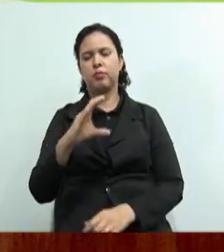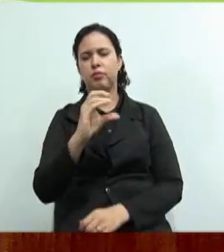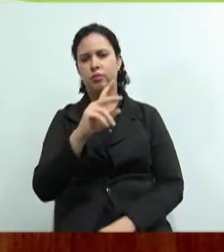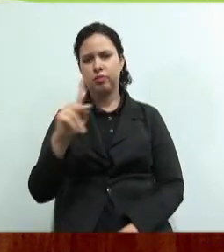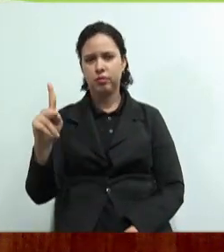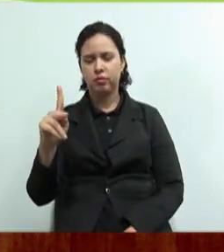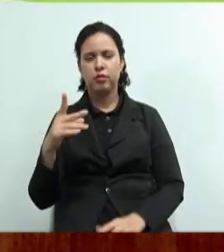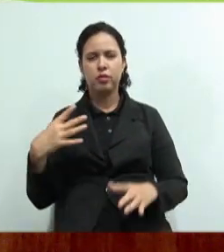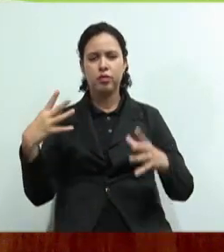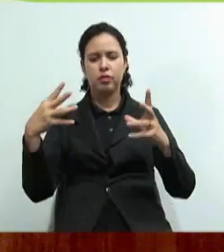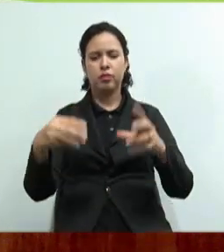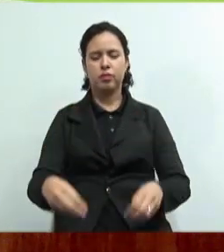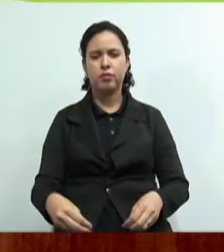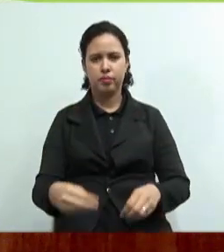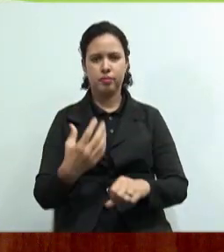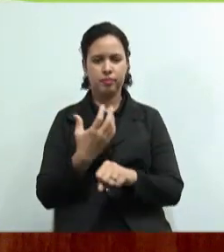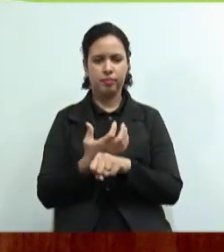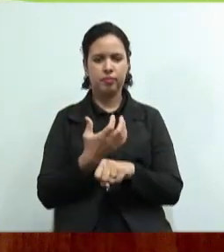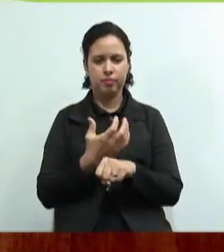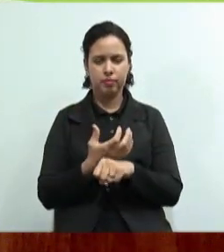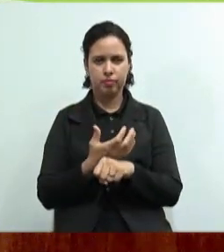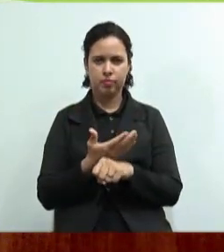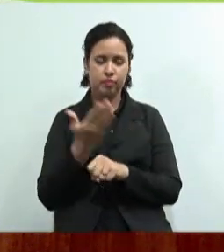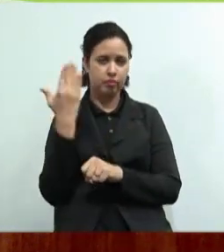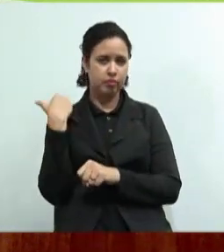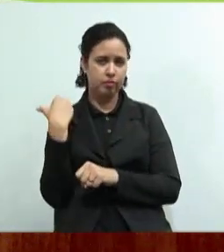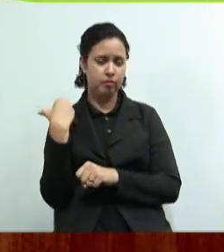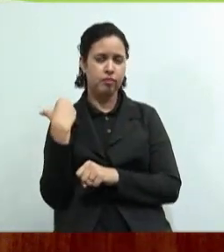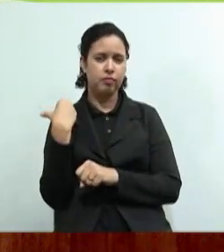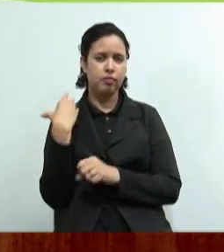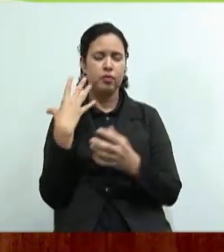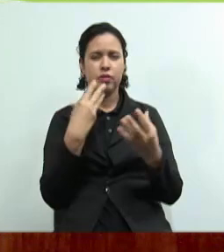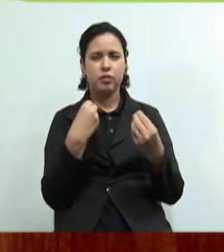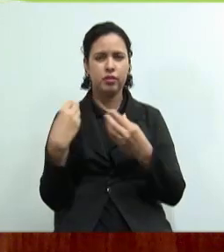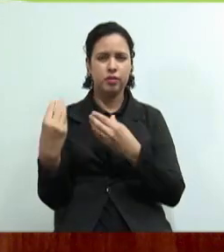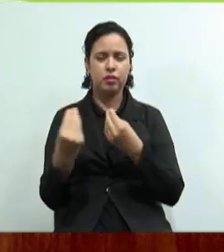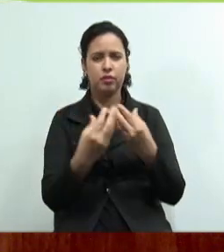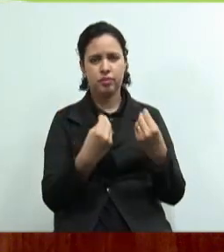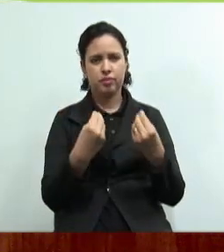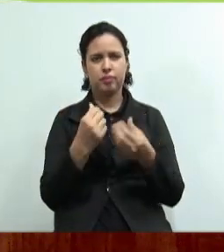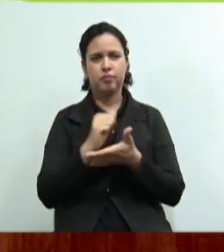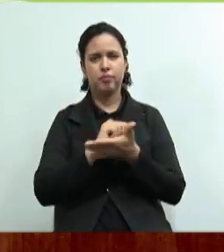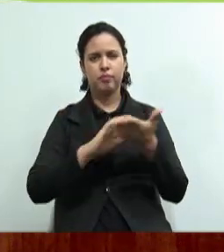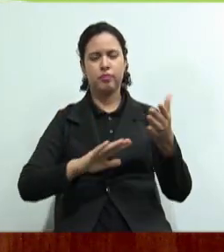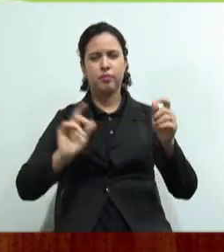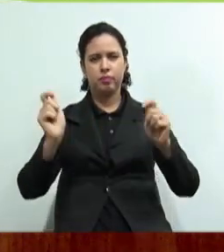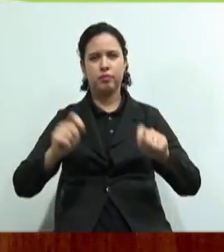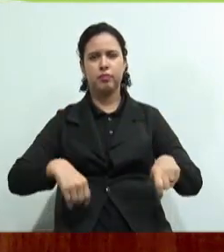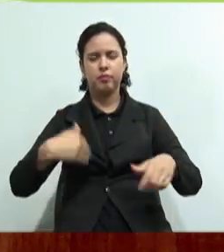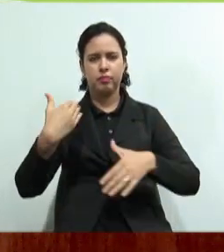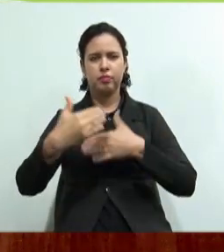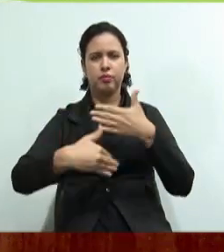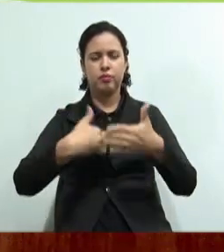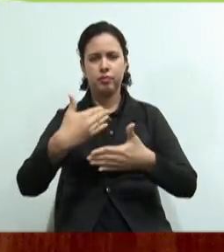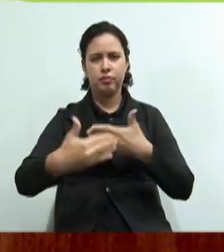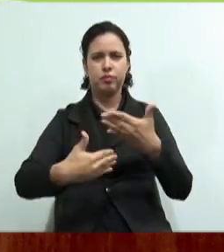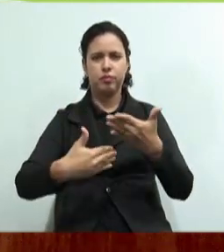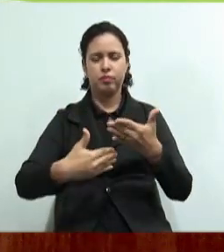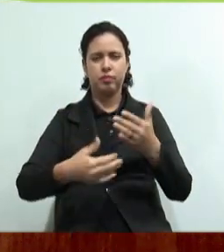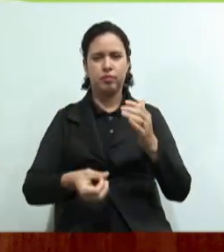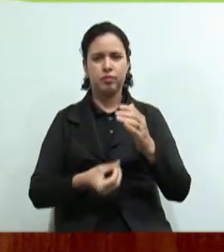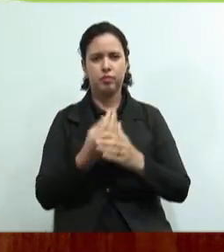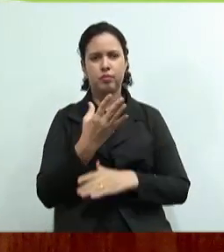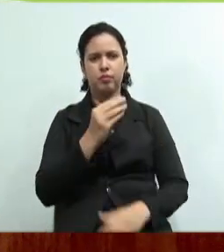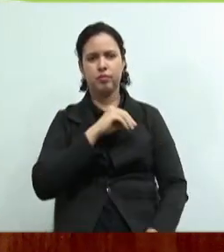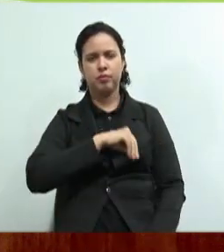ramos tratados na disciplina anterior, vocês podem ver o tanto de atividades que podem ser desenvolvidas com uma geração de renda, com